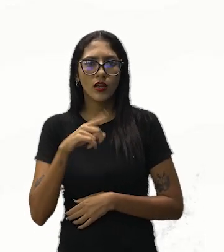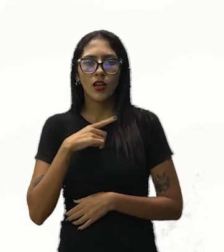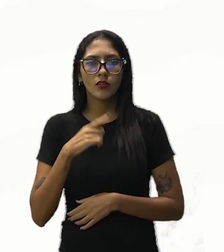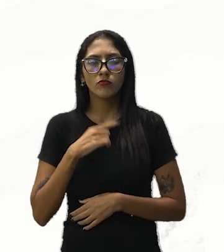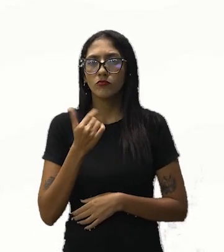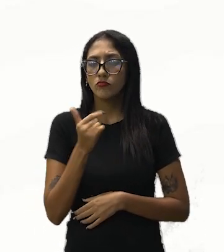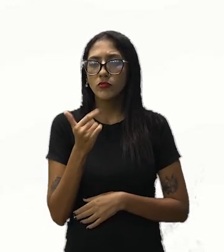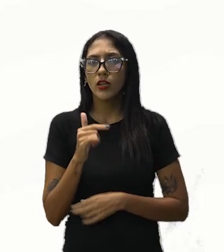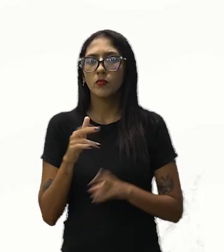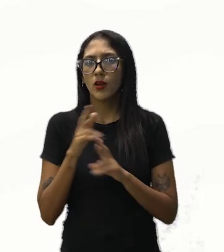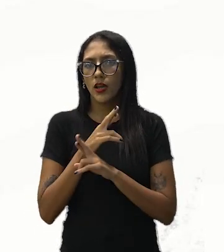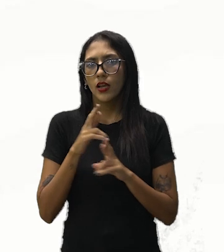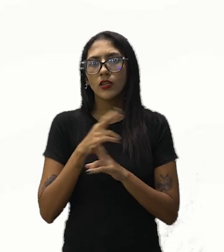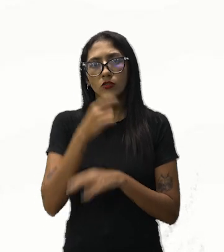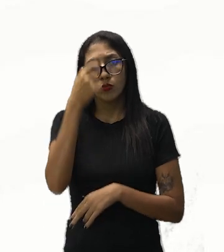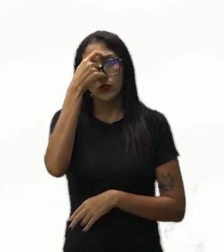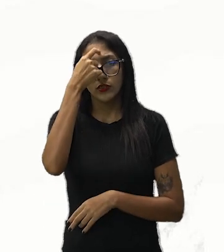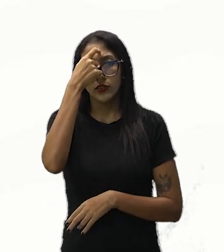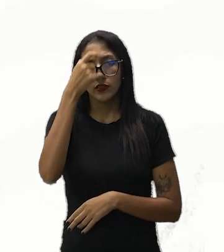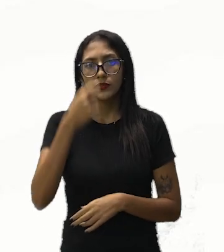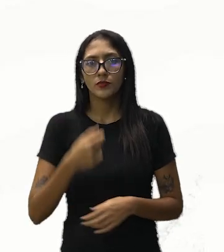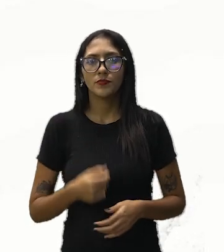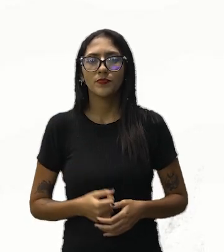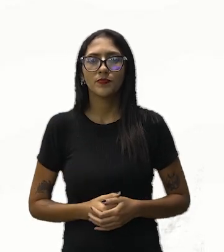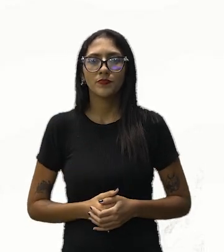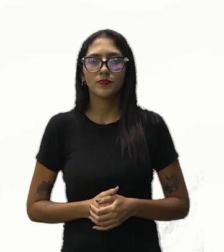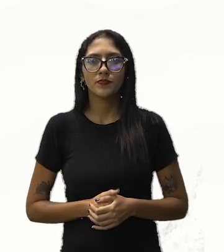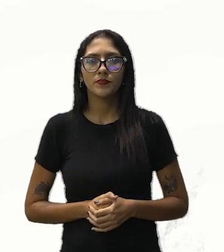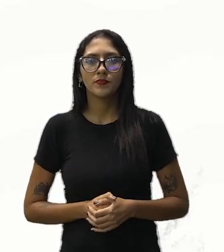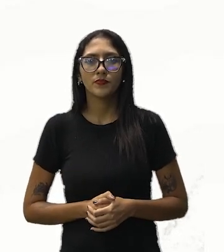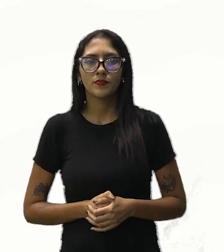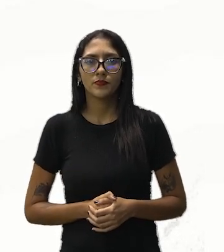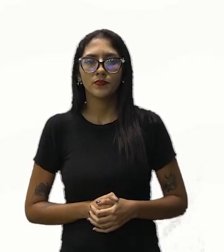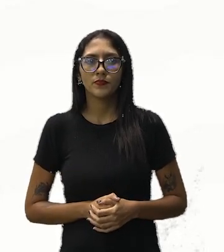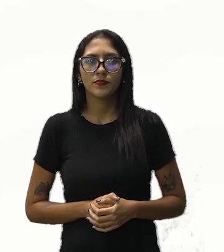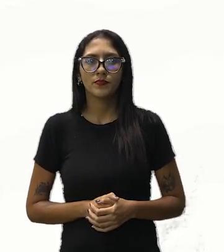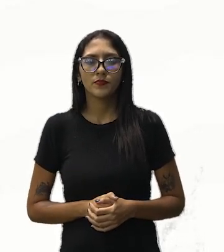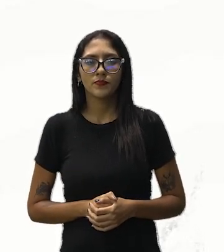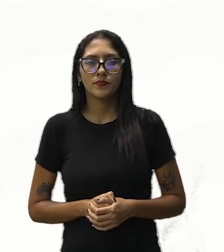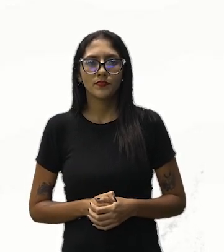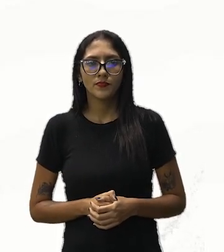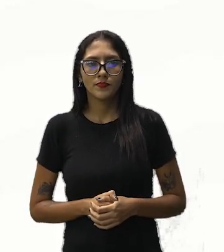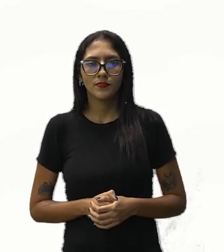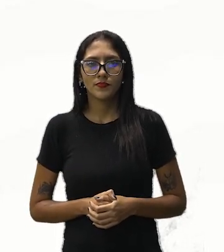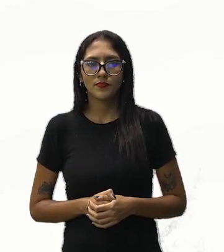atitude sustentável, ok? Vamos só trocar aqui a cor.